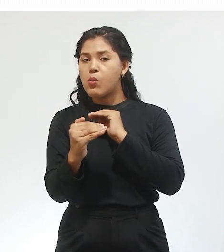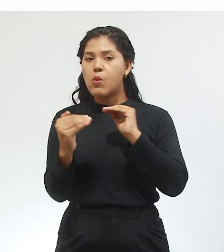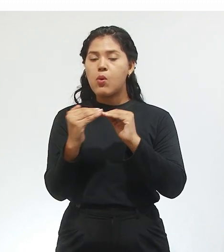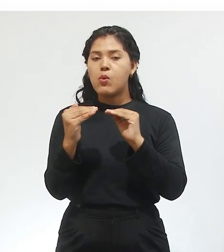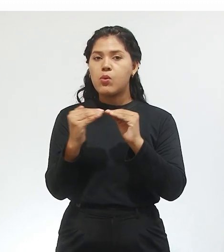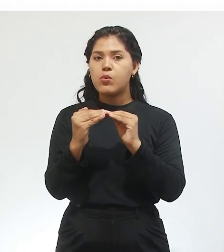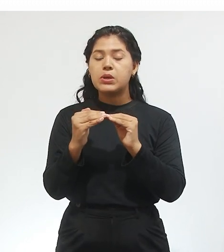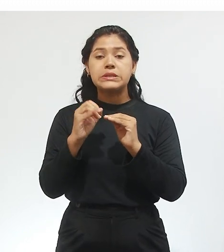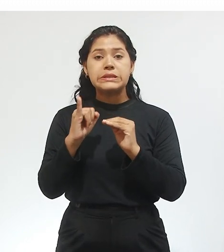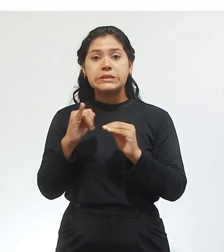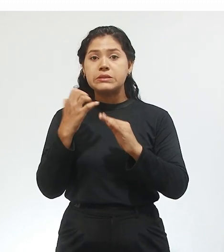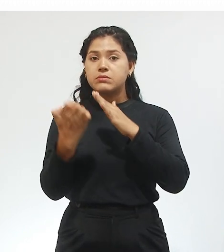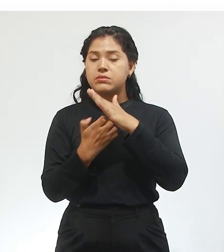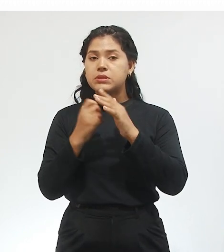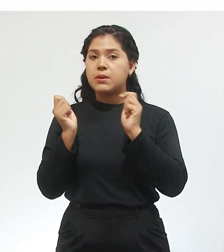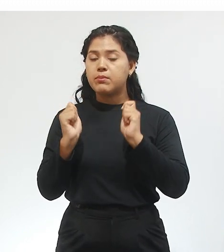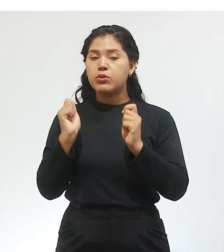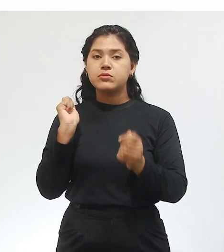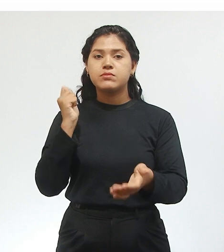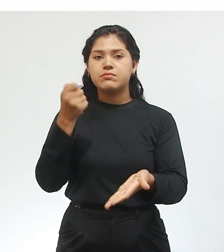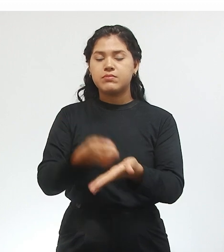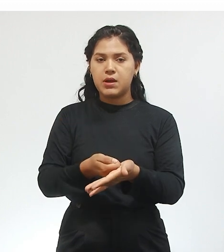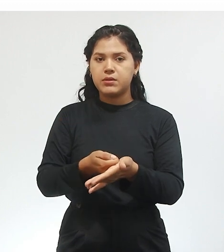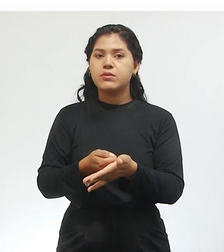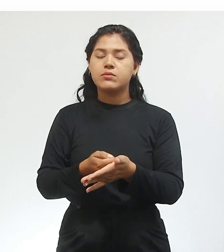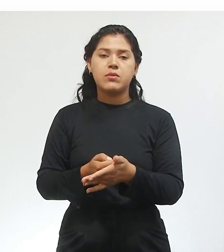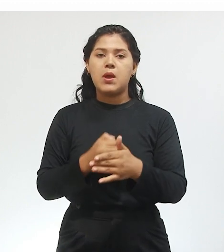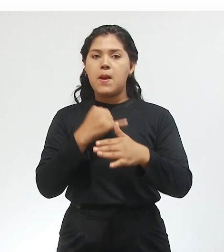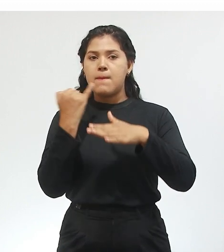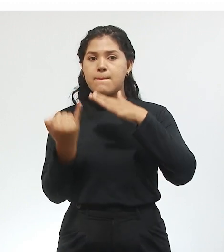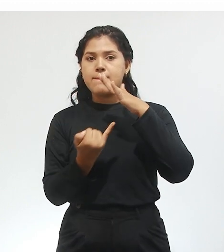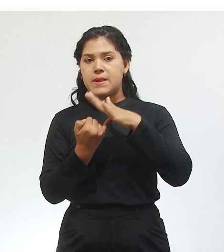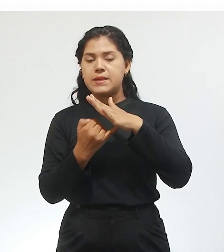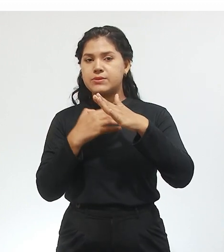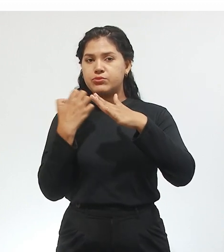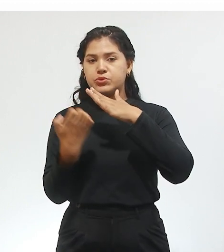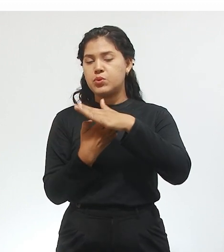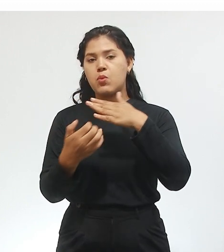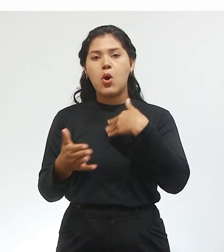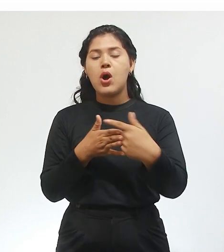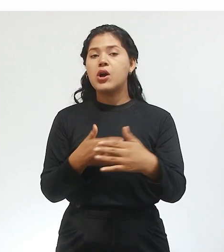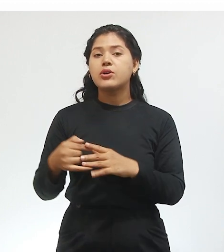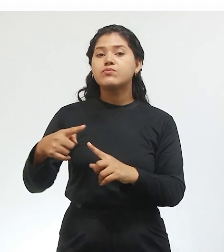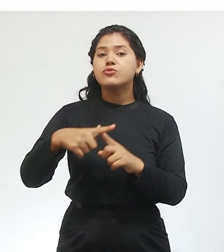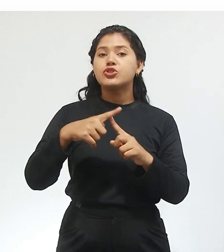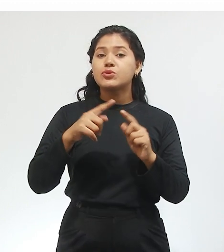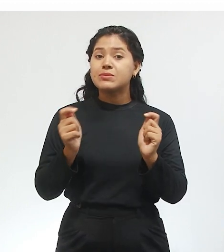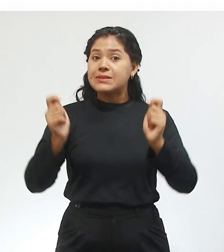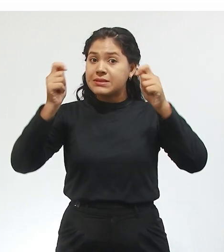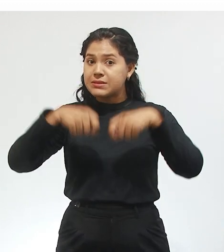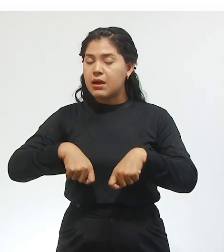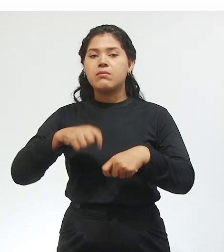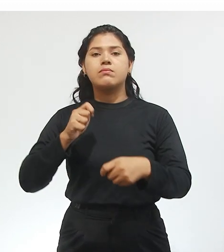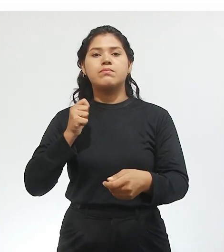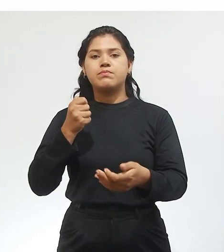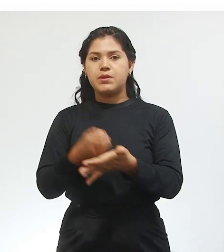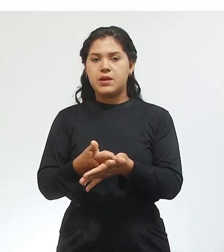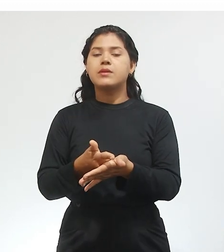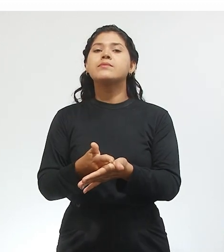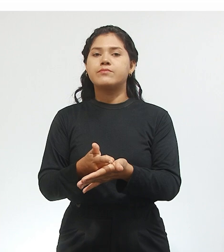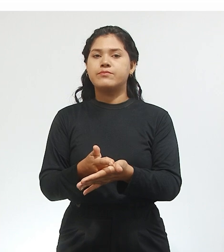tem condições, empresa, organização, desculpa, a entidade tenha condições de arcar com